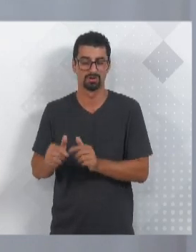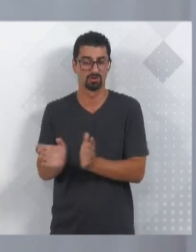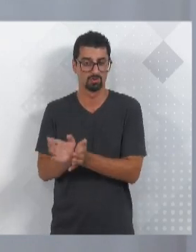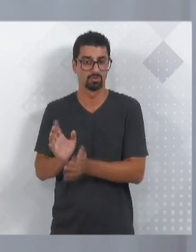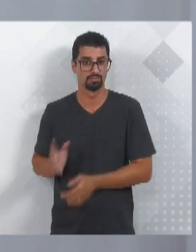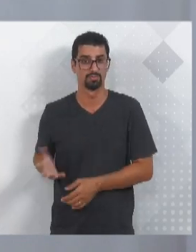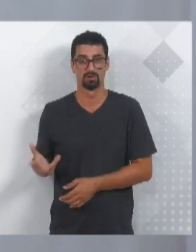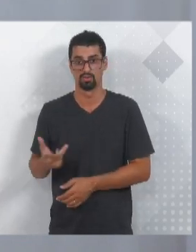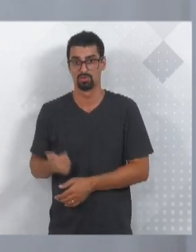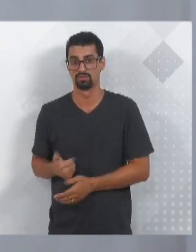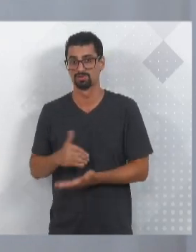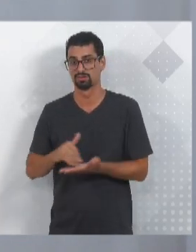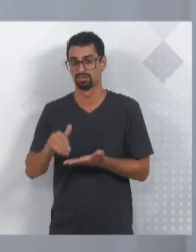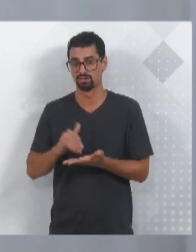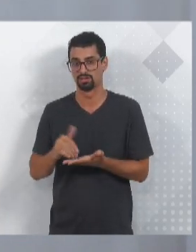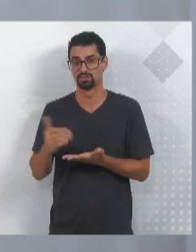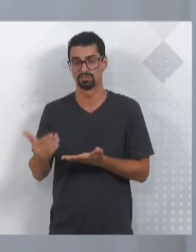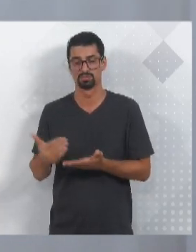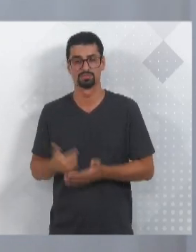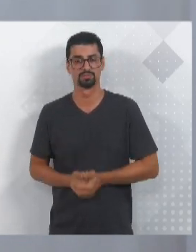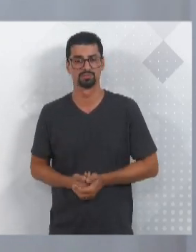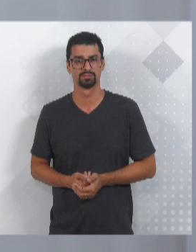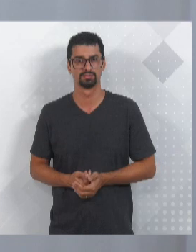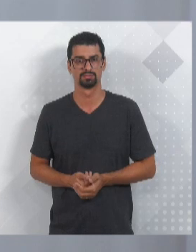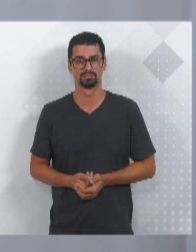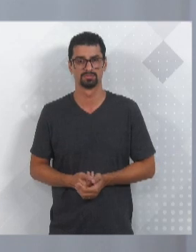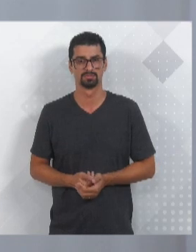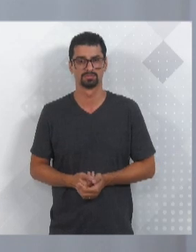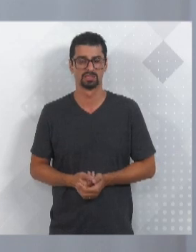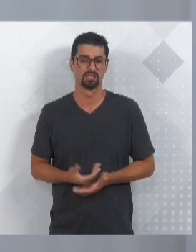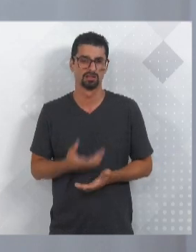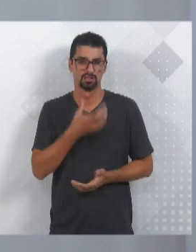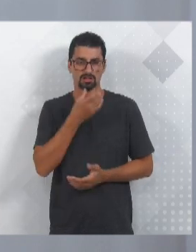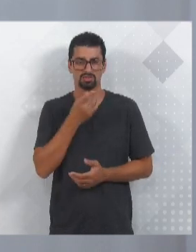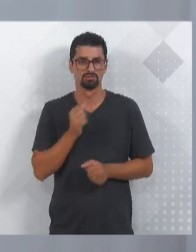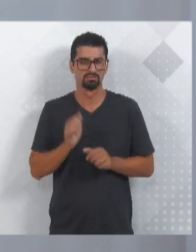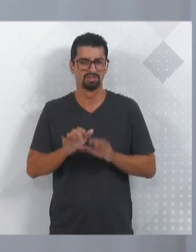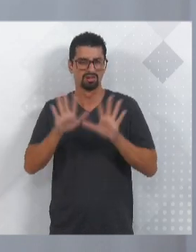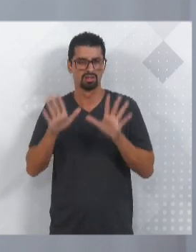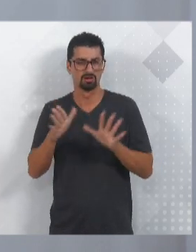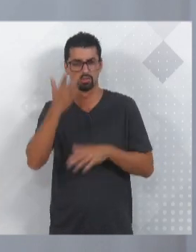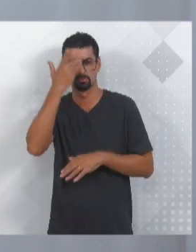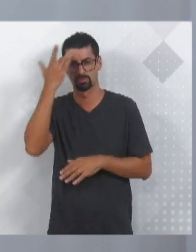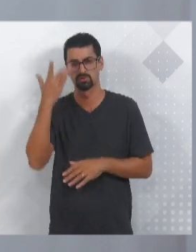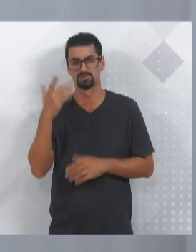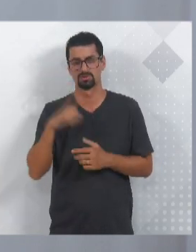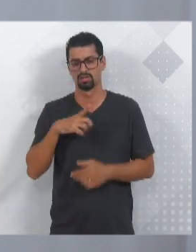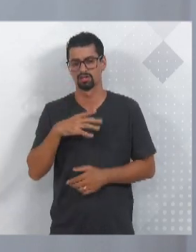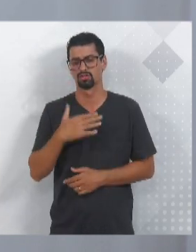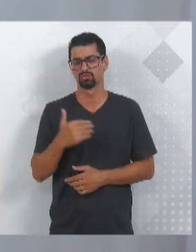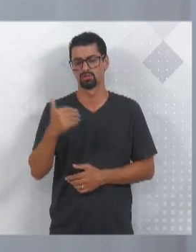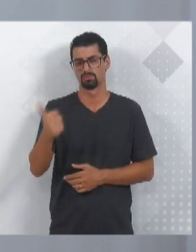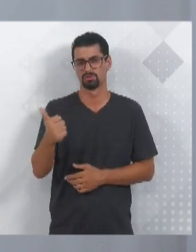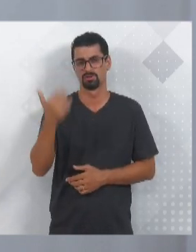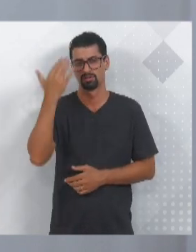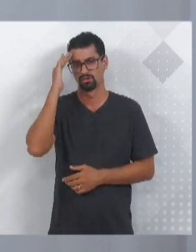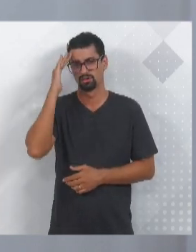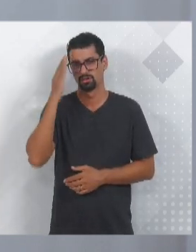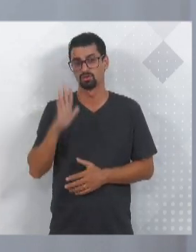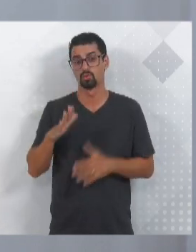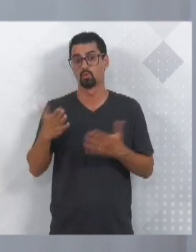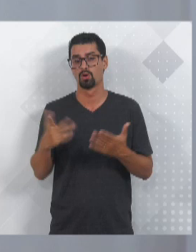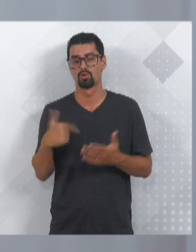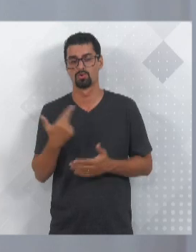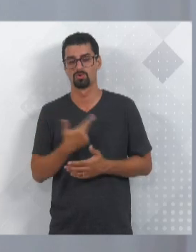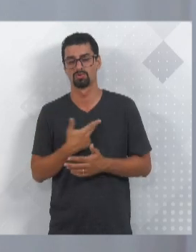incrível, da Secretaria, eu acho que está muito claro, e a população tem nos acionado, porque entende qual é o nosso